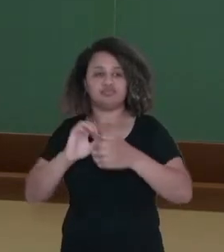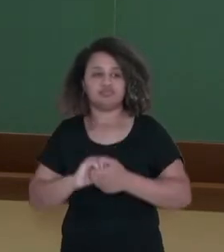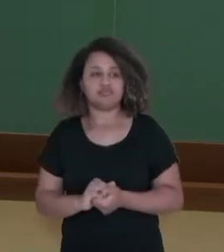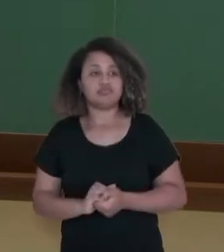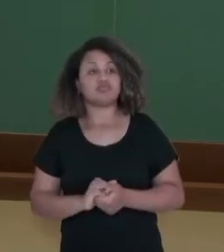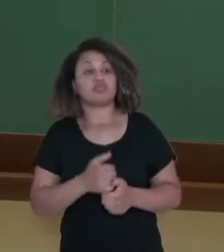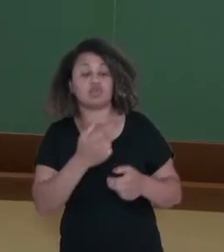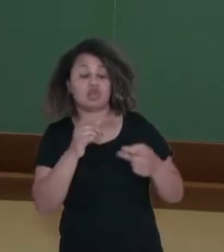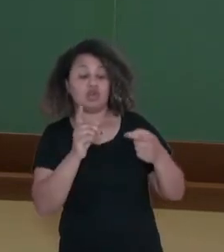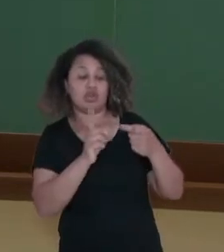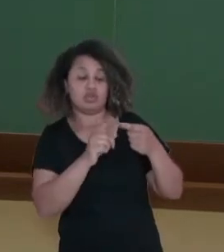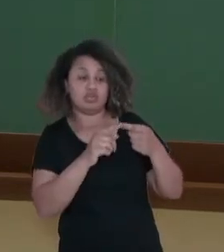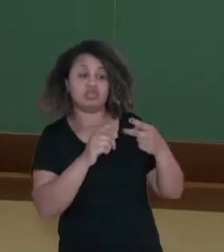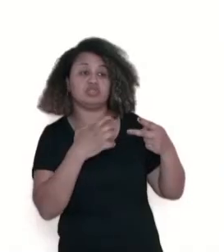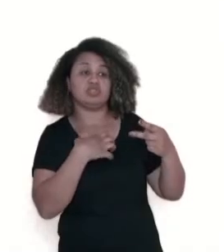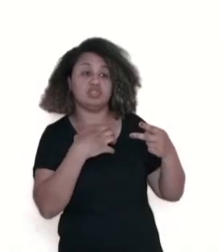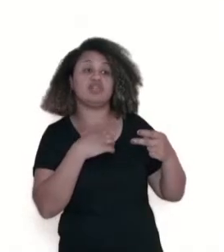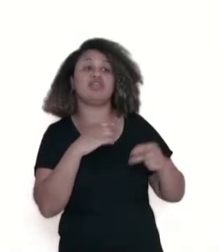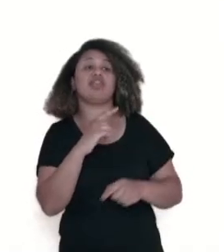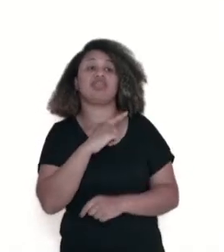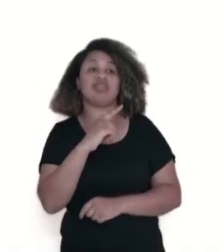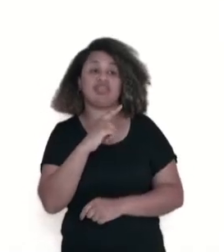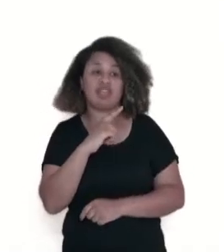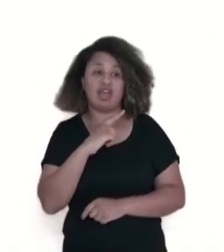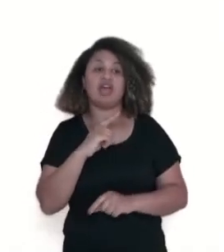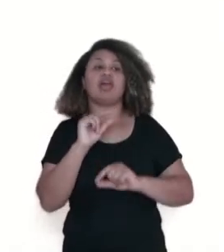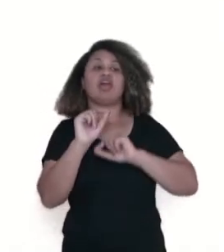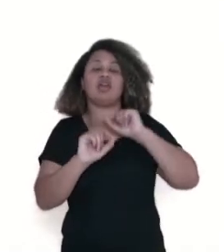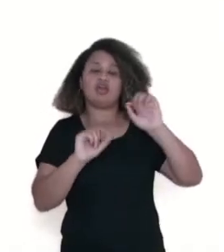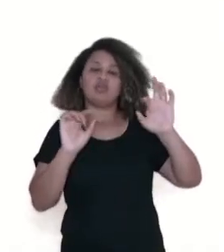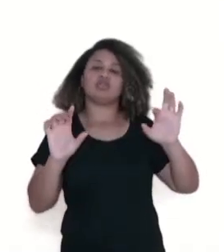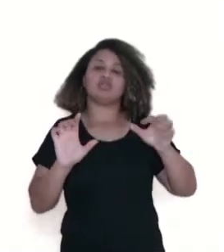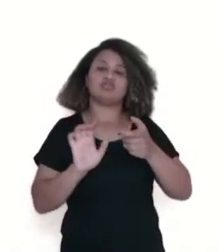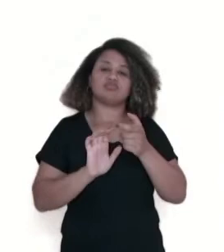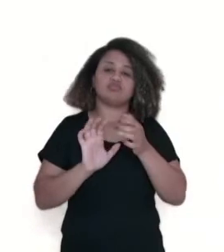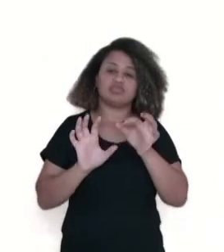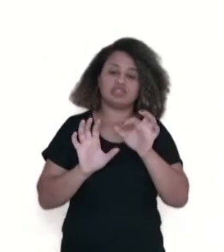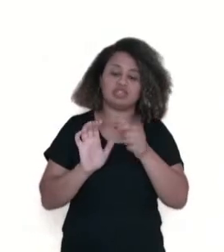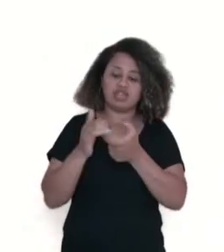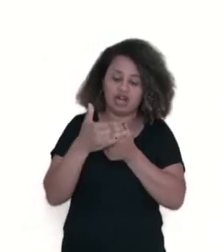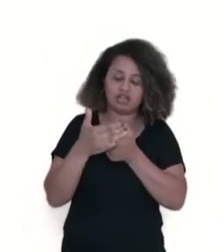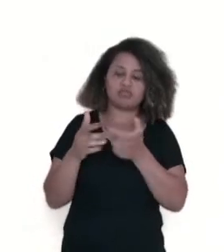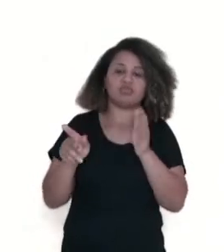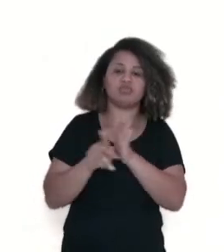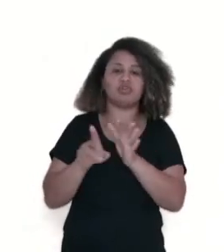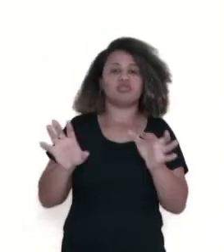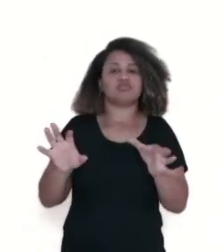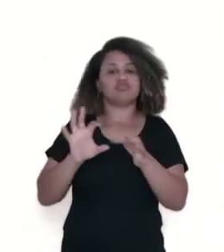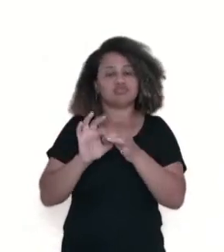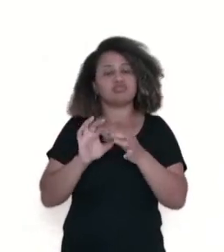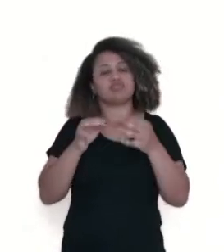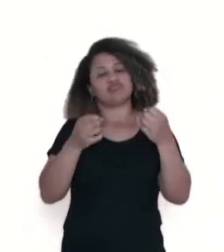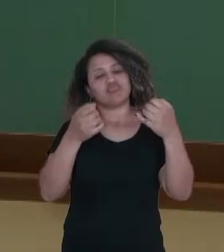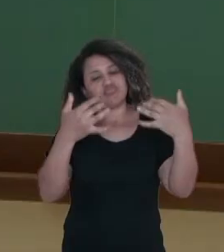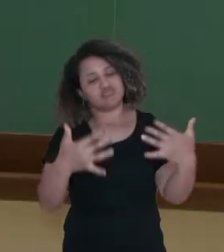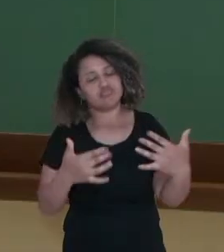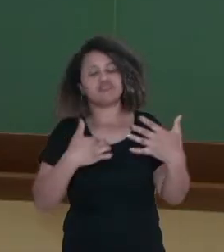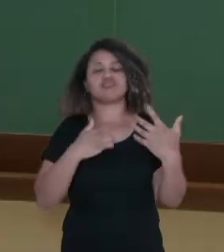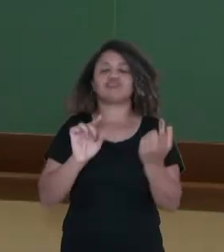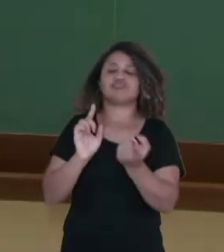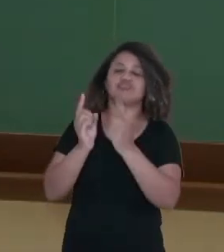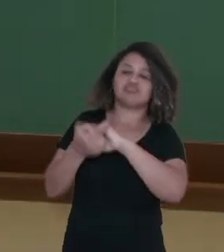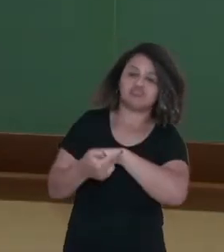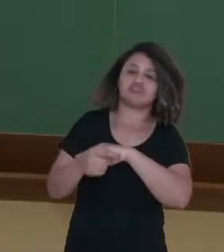coordenadas sindéticas, elas apresentam aquelas conjunções que nós acabamos de ver. Conjunção explicativa,